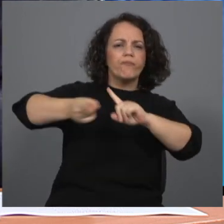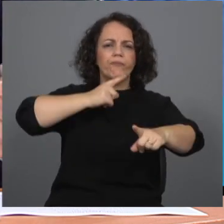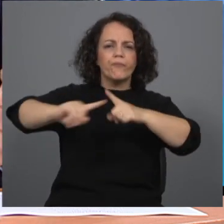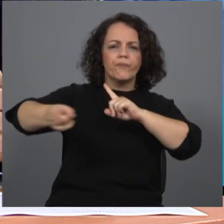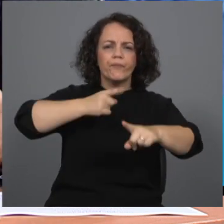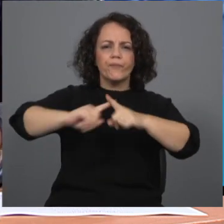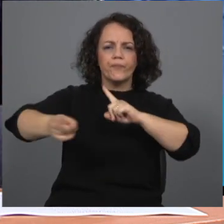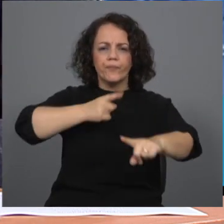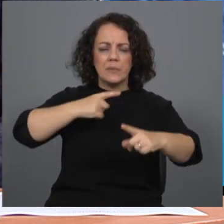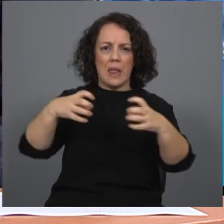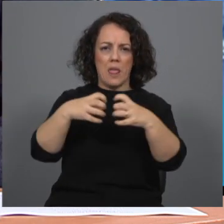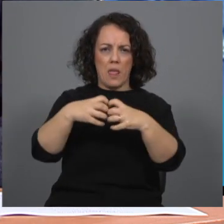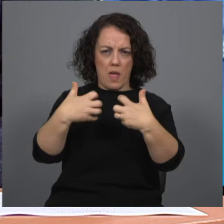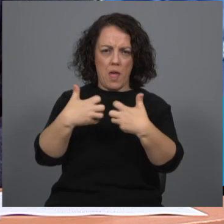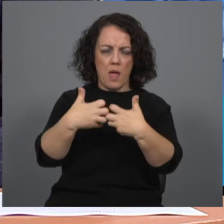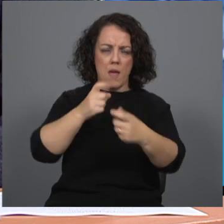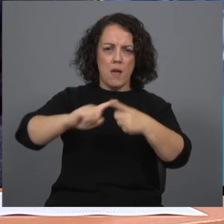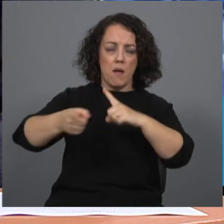se tinha que decidir